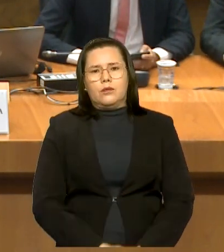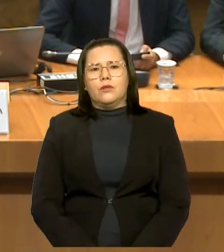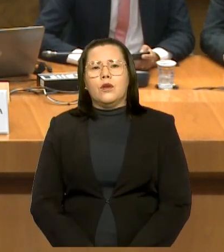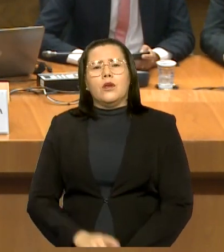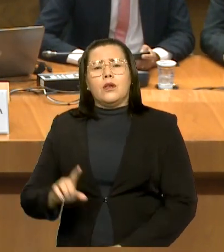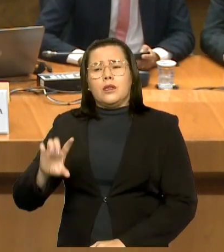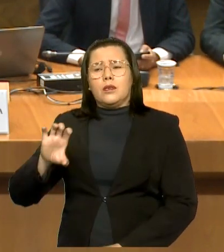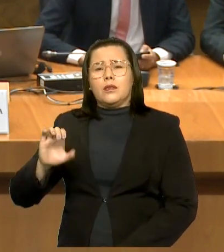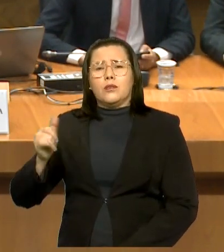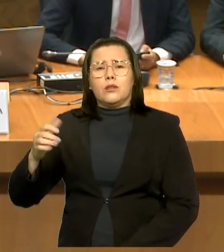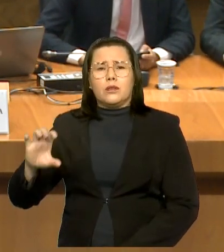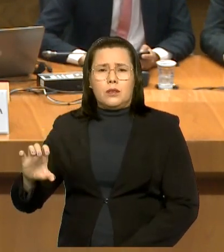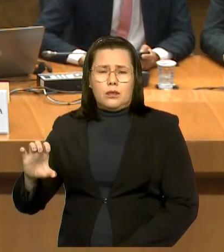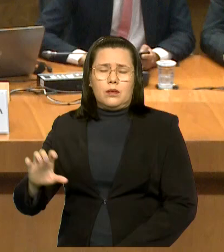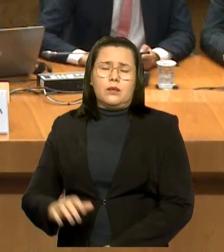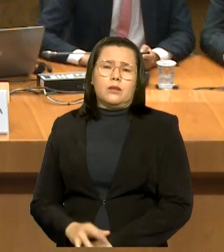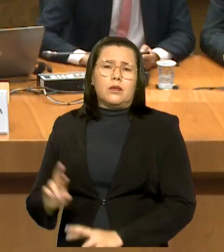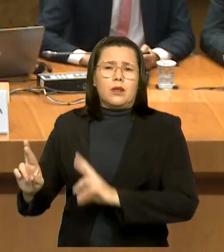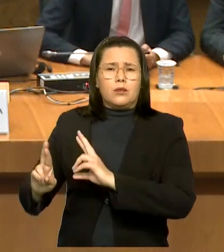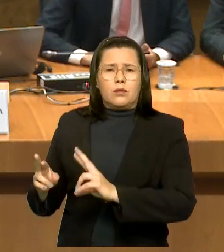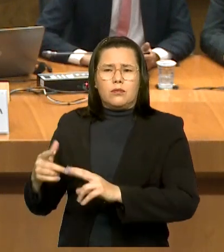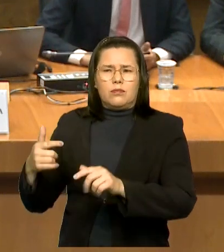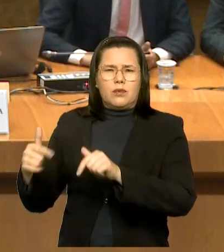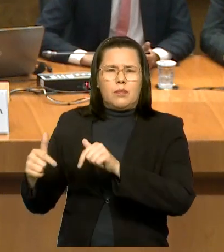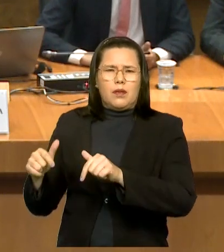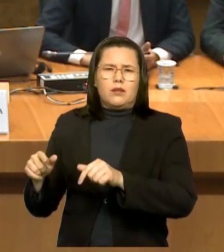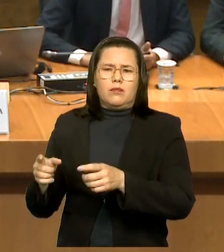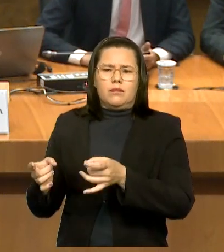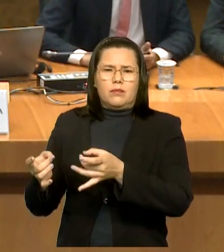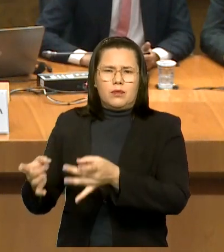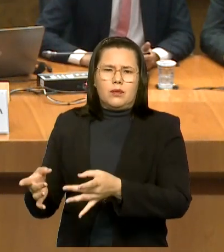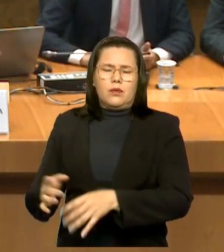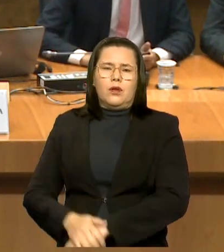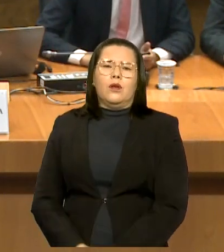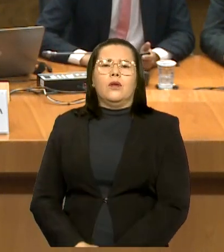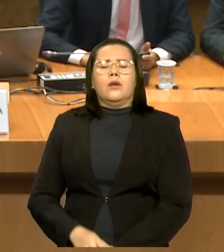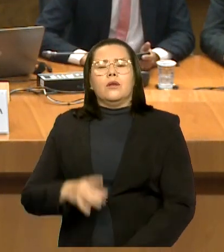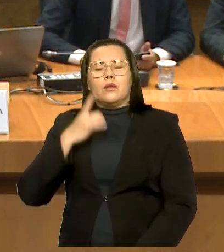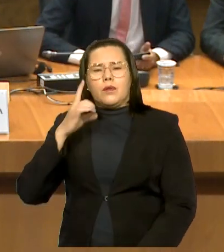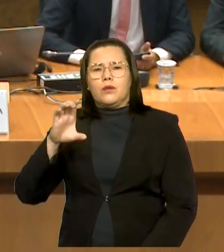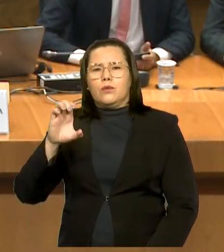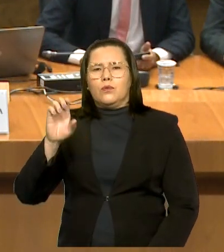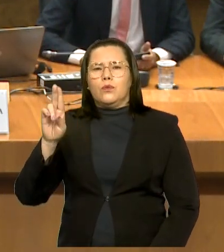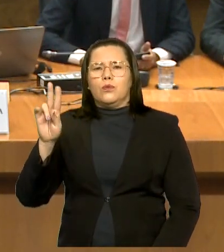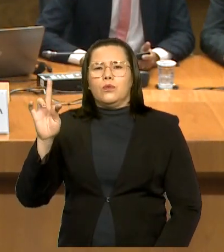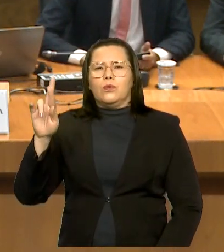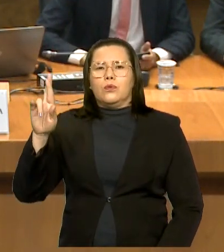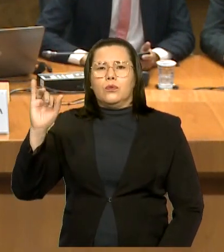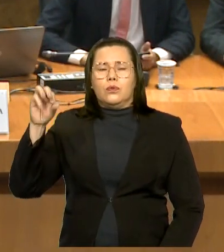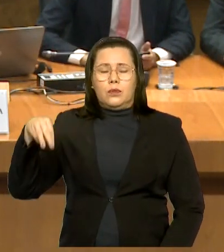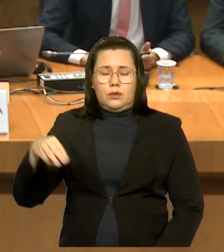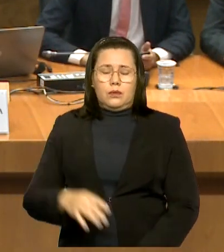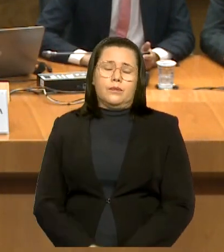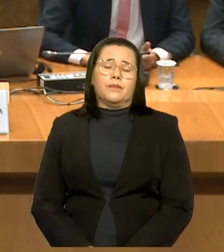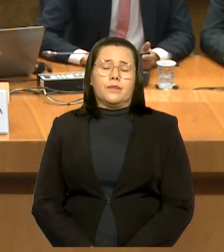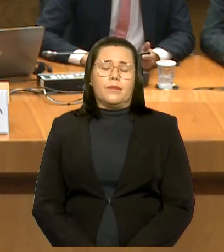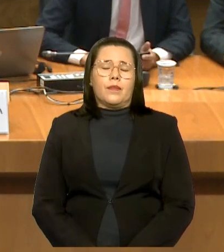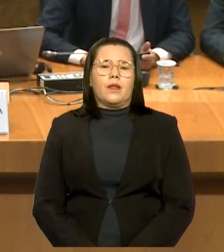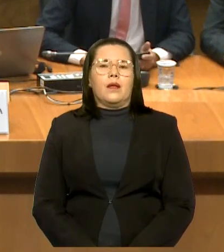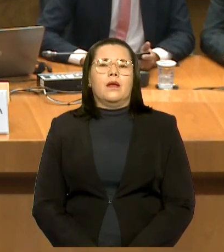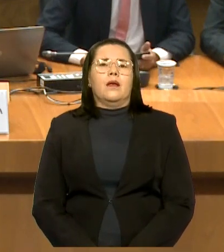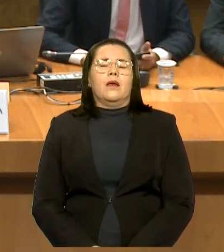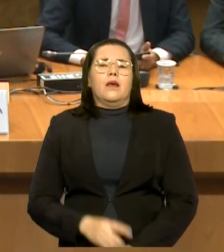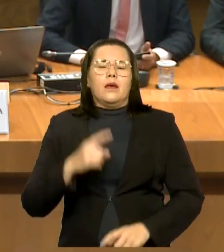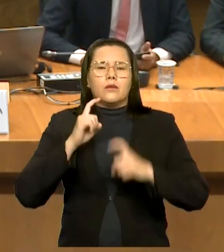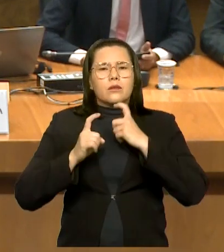votação, as senhoras deputadas e senhores deputados que aprovam permaneçam como estão. Aprovado, vai a sanção. Projeto de lei